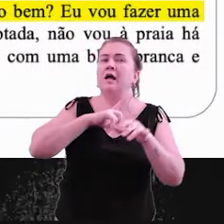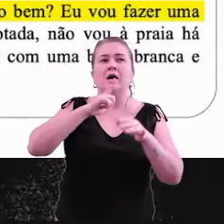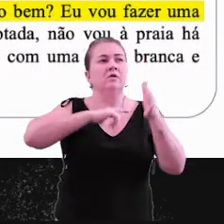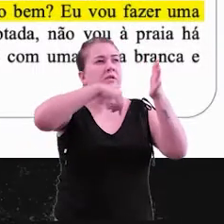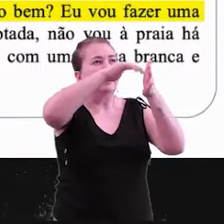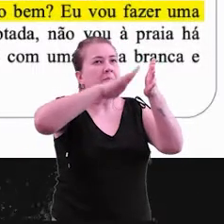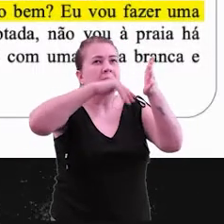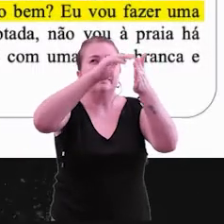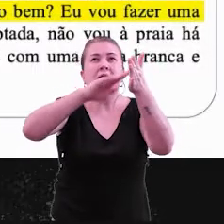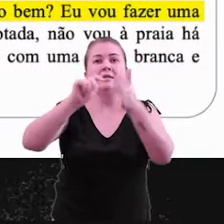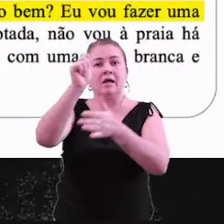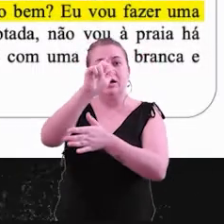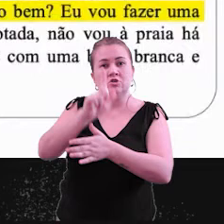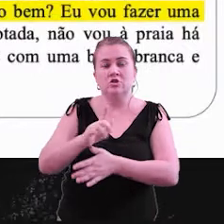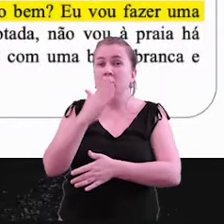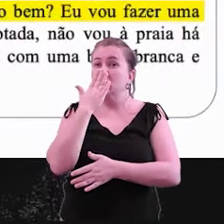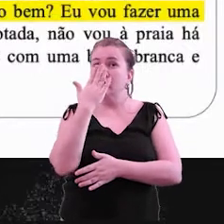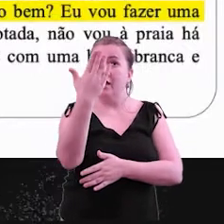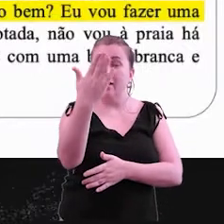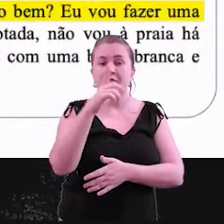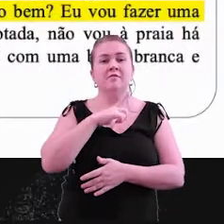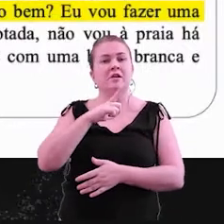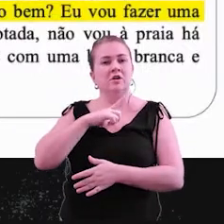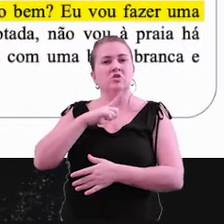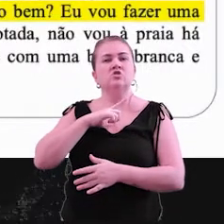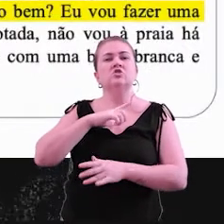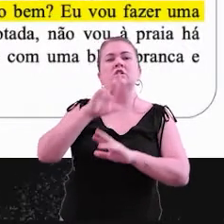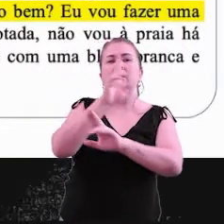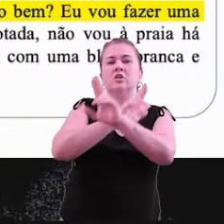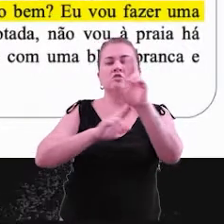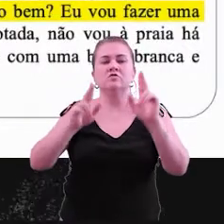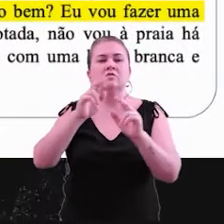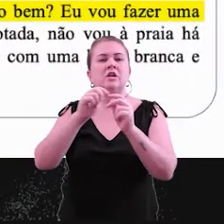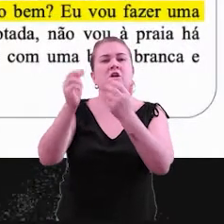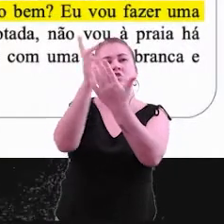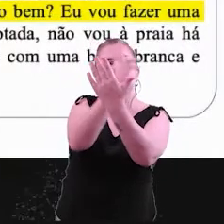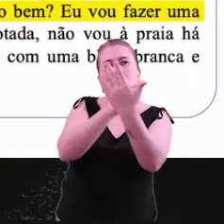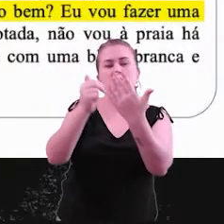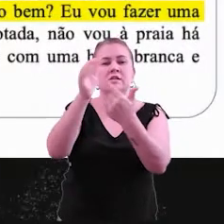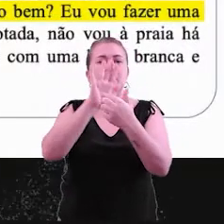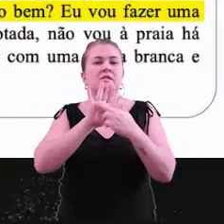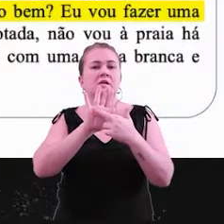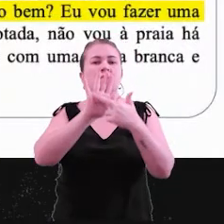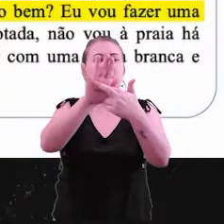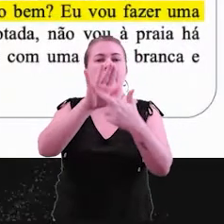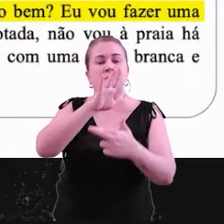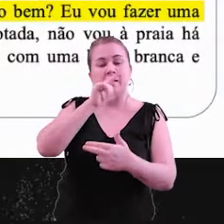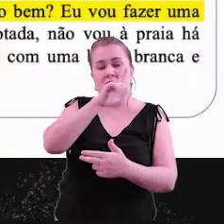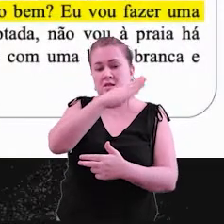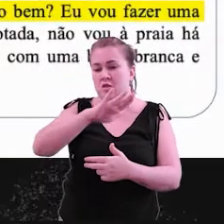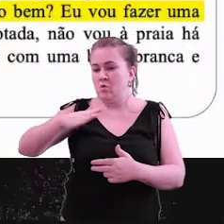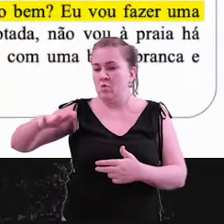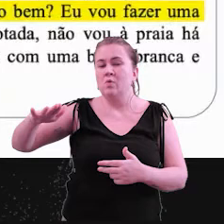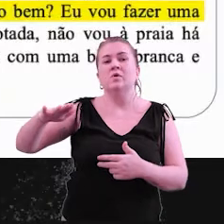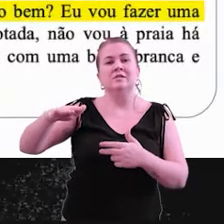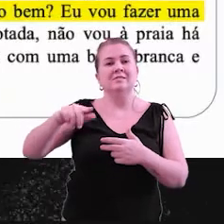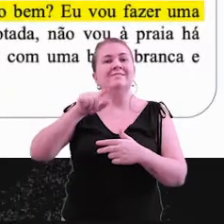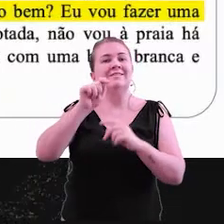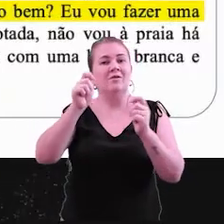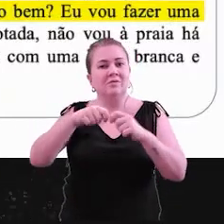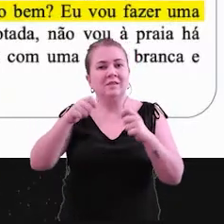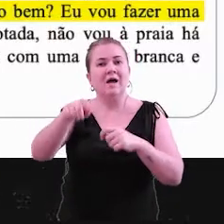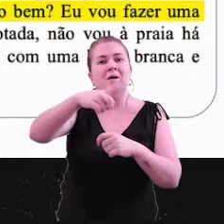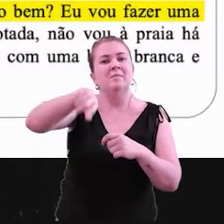oceano. Então, aí você tem uma antecipação do que vai acontecer e do que está sendo no momento do público com